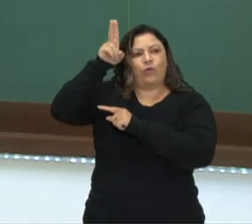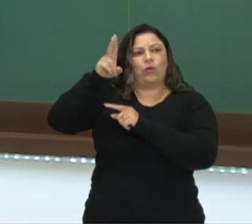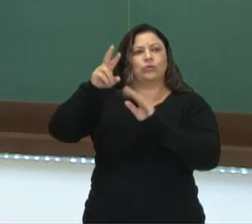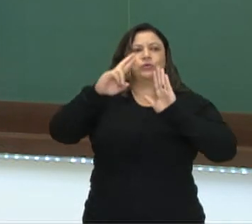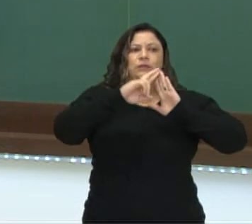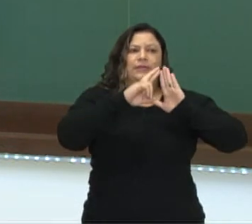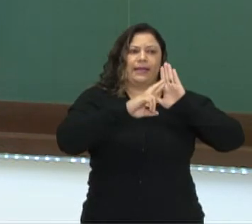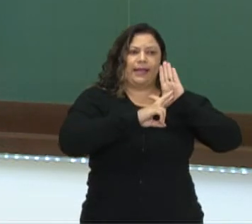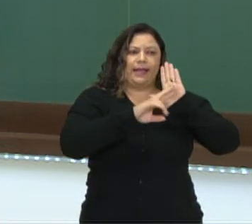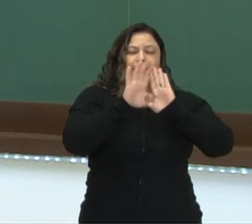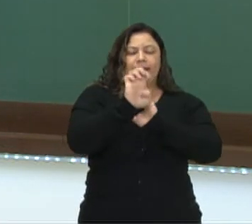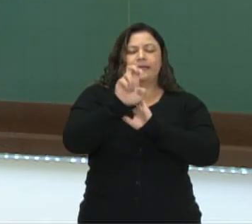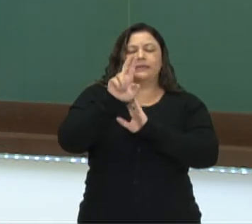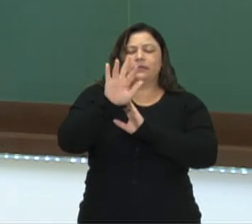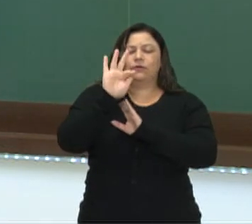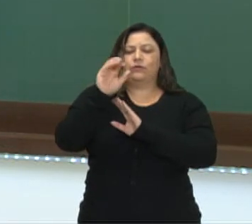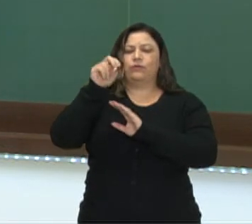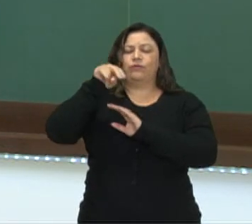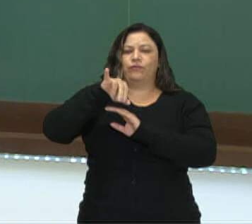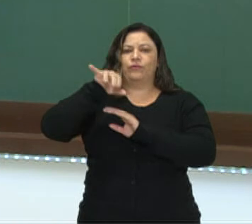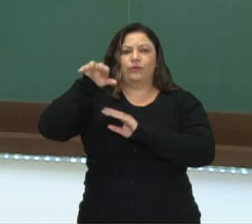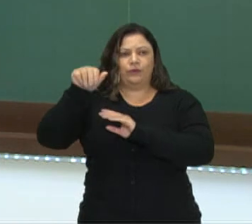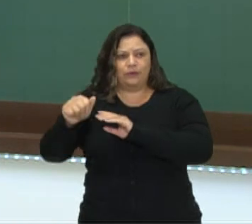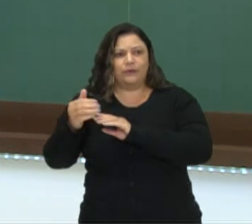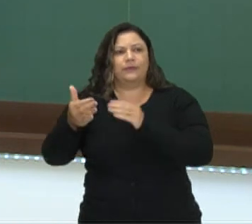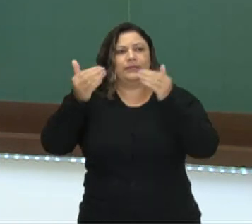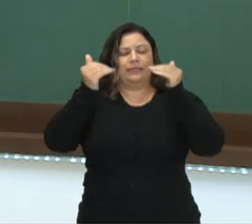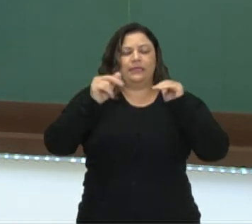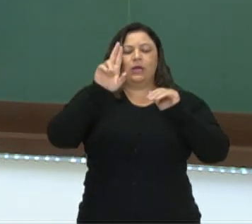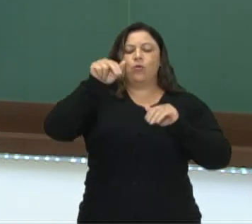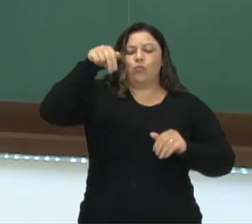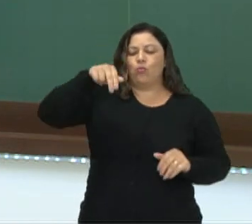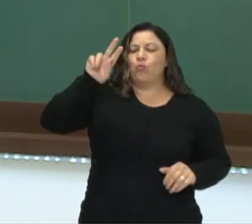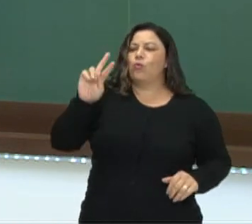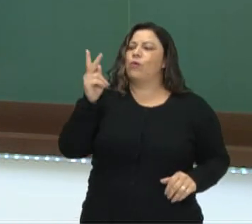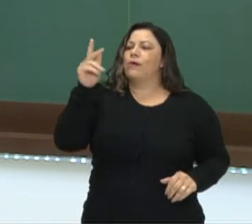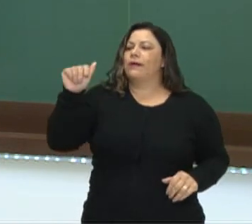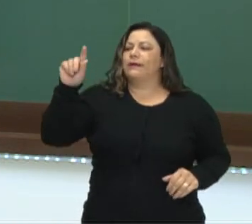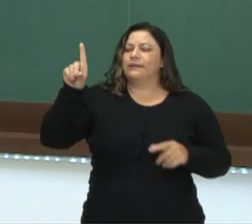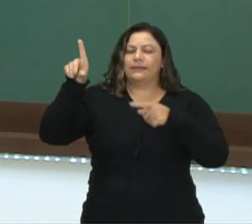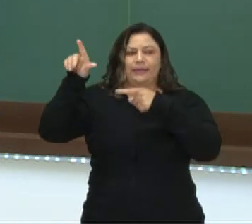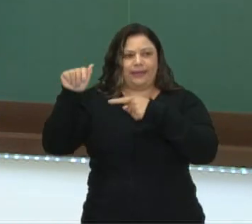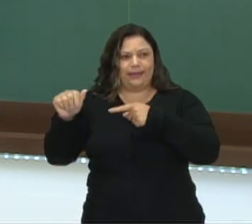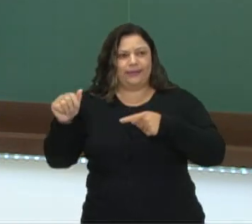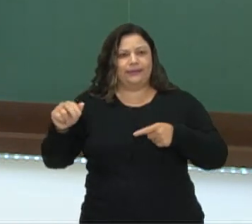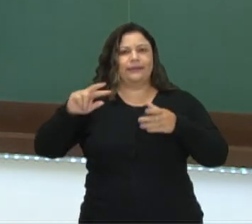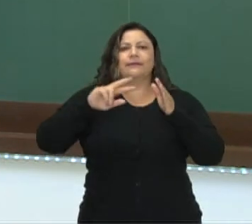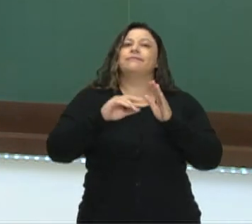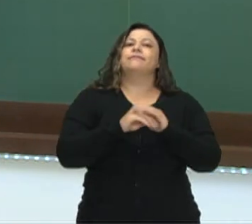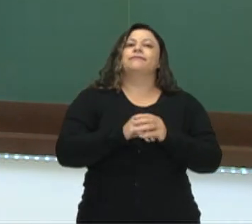nada, o nada de las peças, ok?